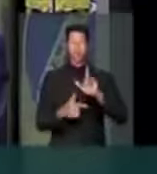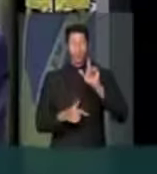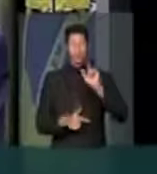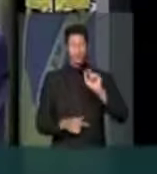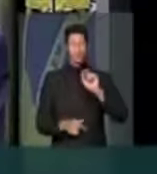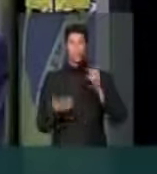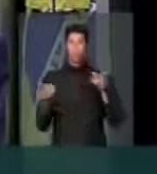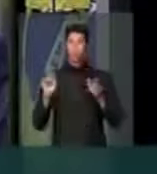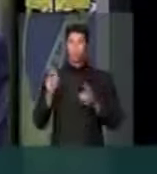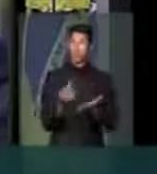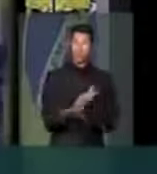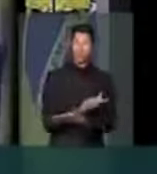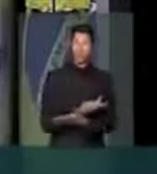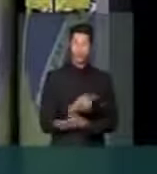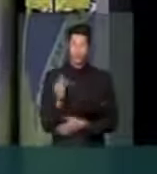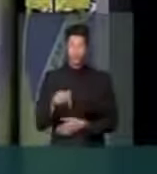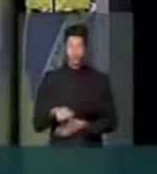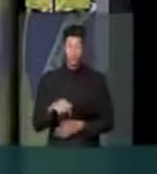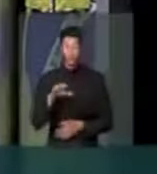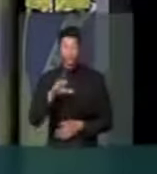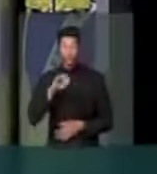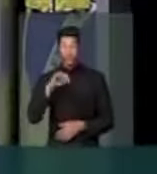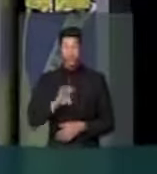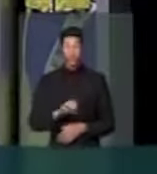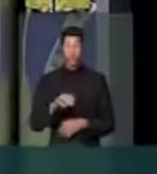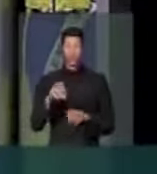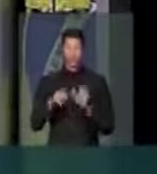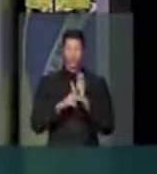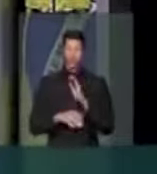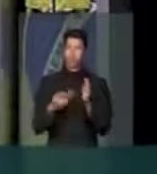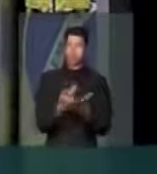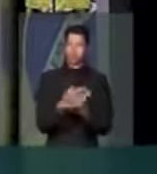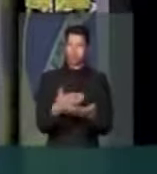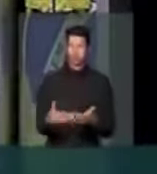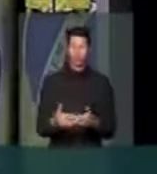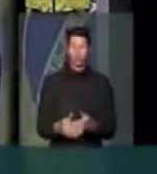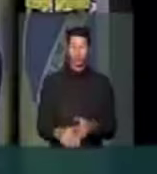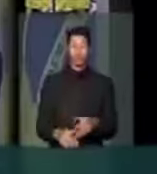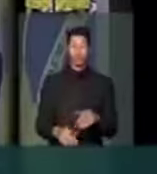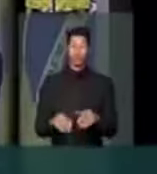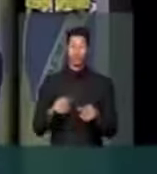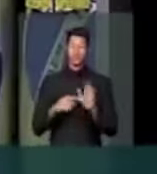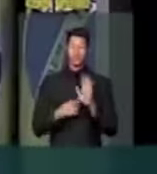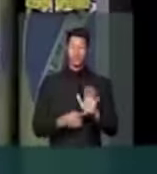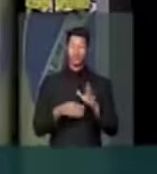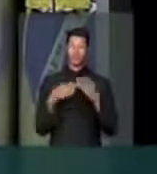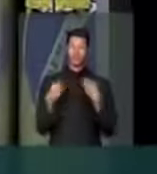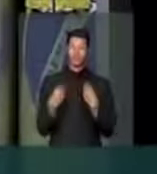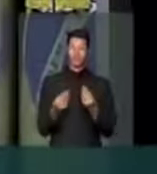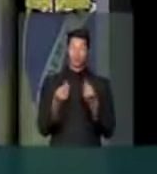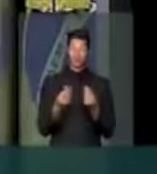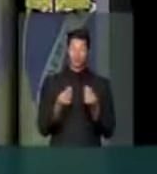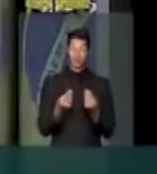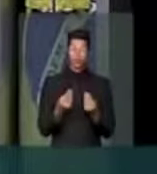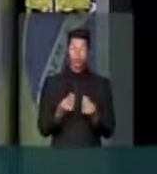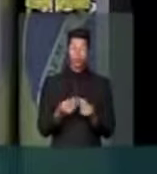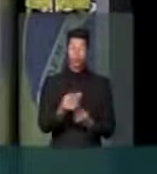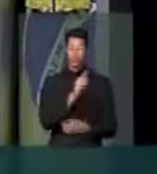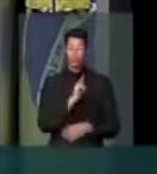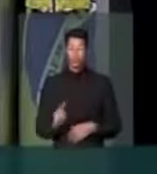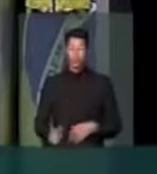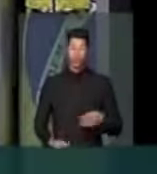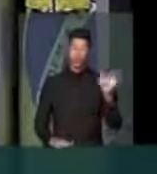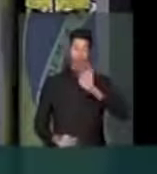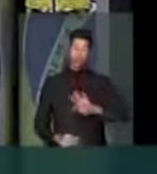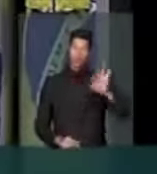que o que houve foi um crime premeditado, no sentido de como o